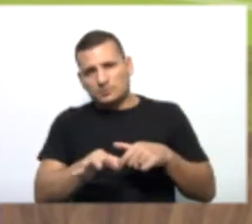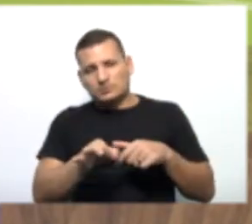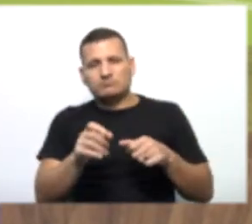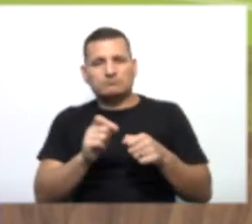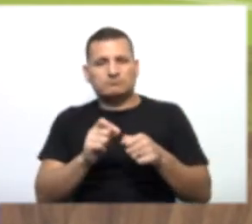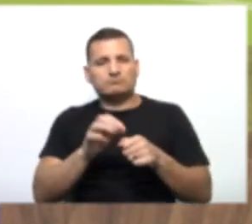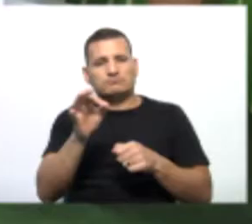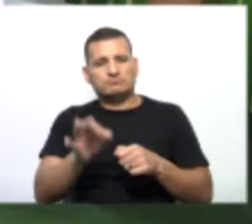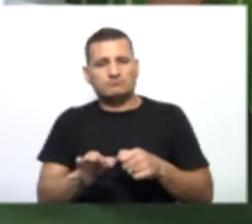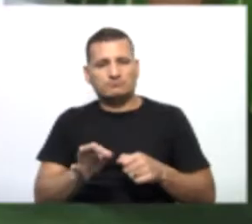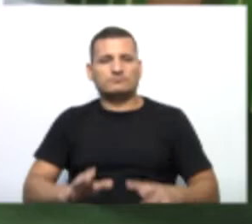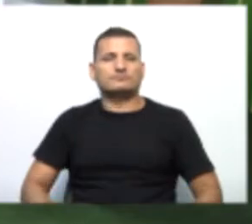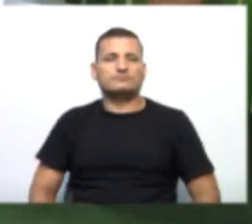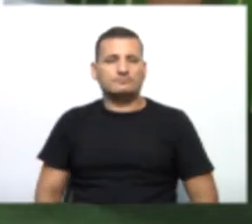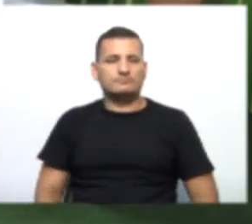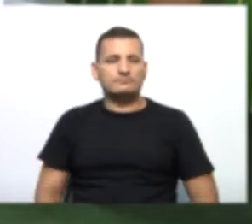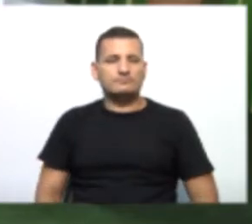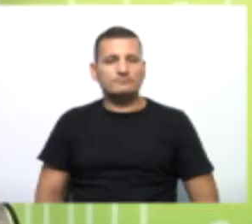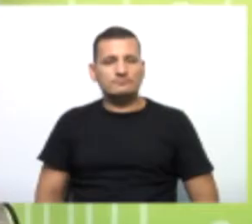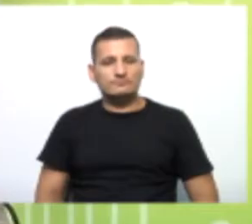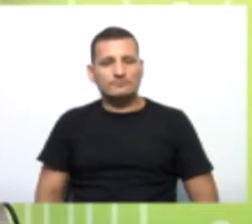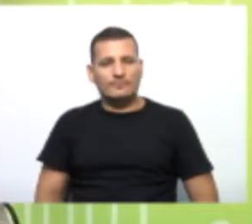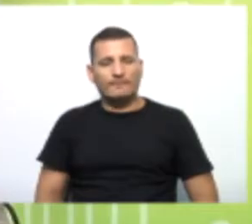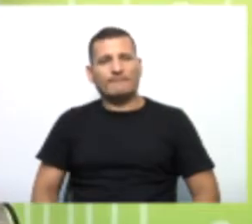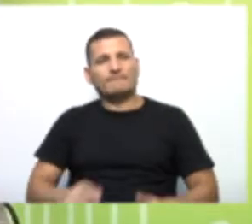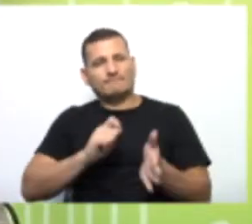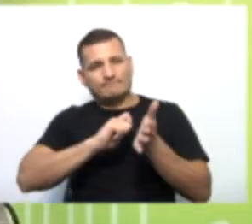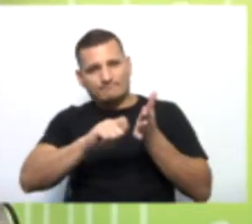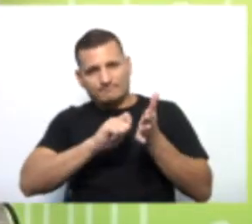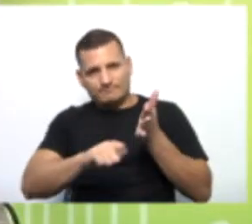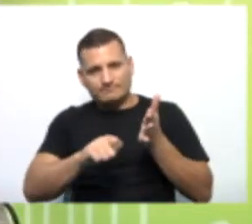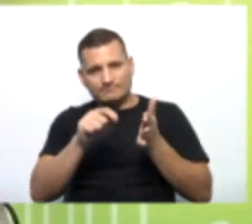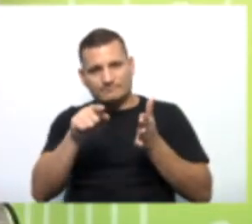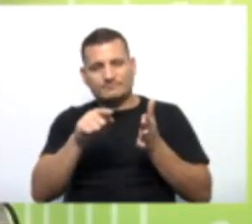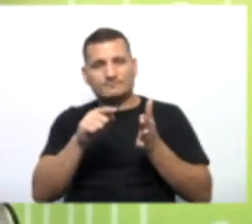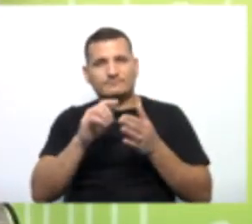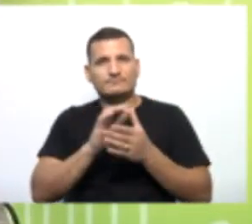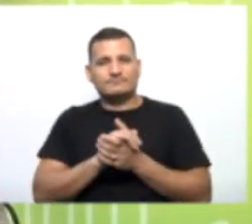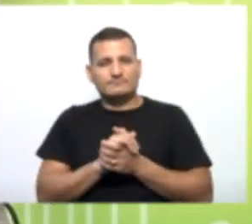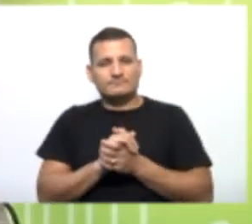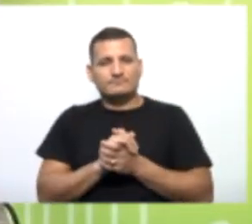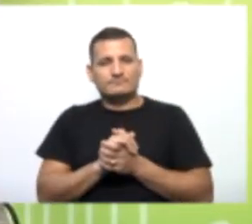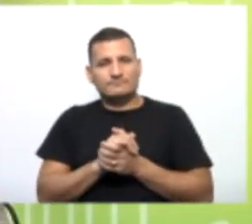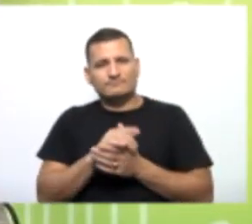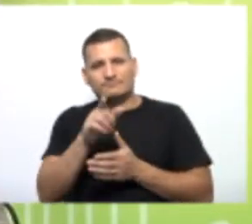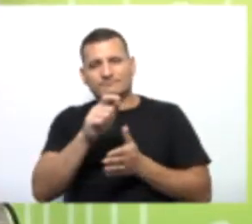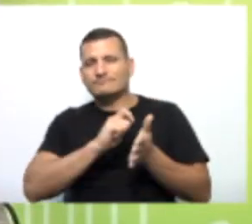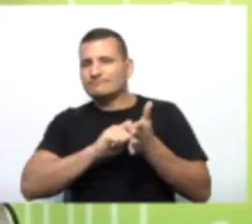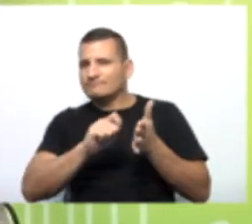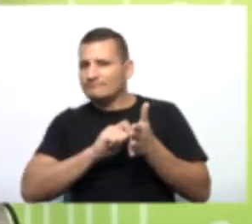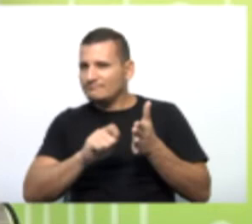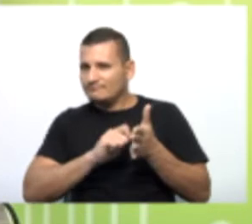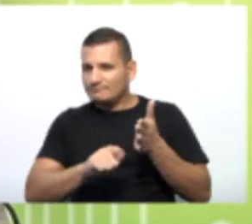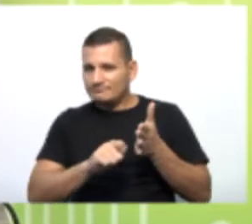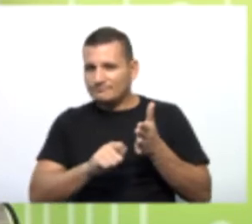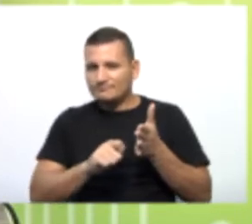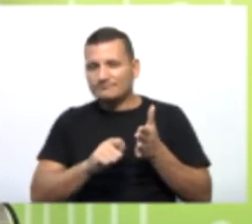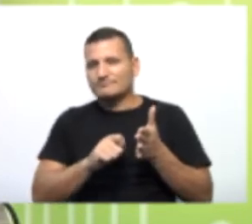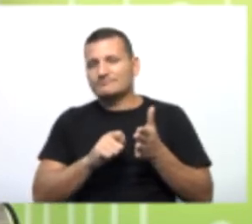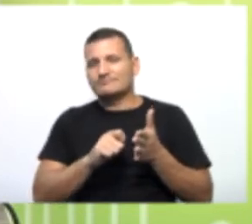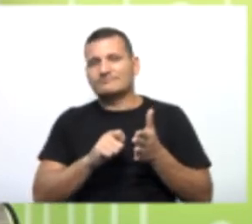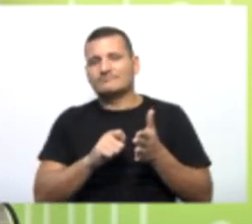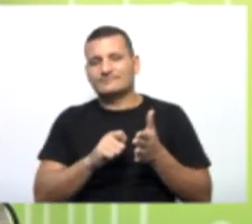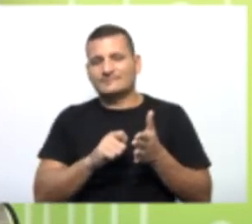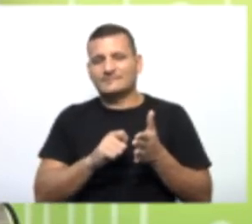forma correta. Não é isso, professor? É isso aí. Anotou? Olha, eu até botei o óculos aqui para perguntar se você anotou que o professor Alberto falou